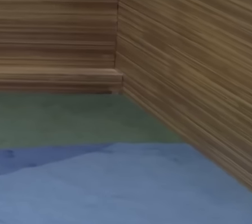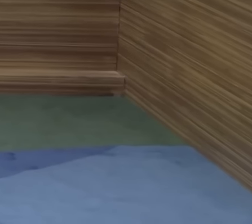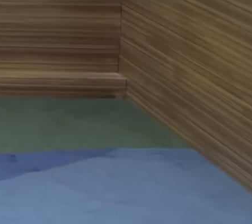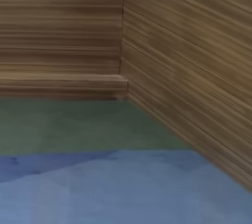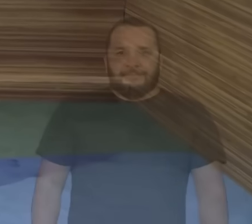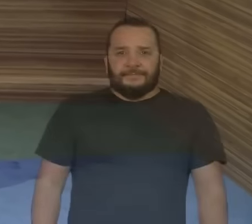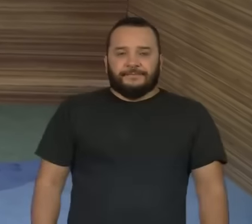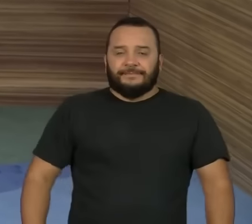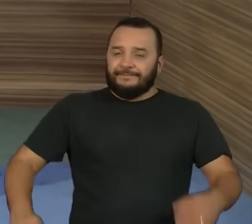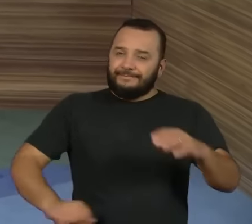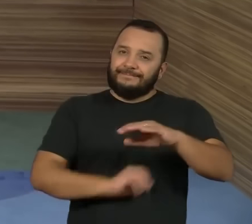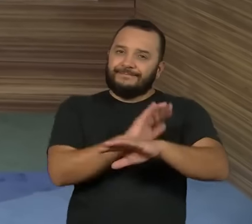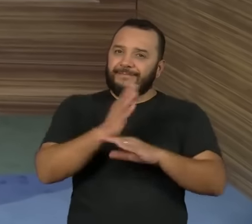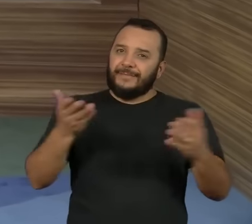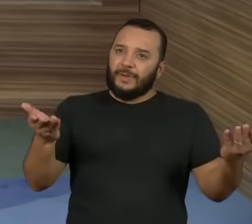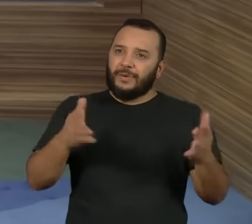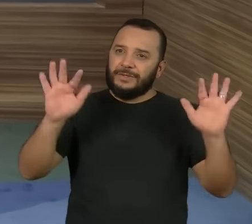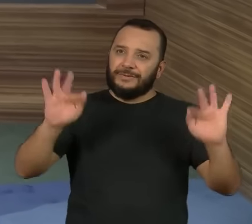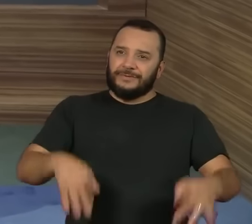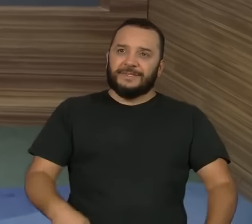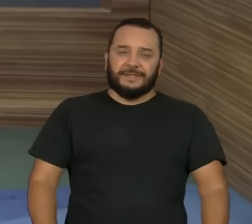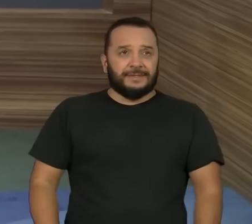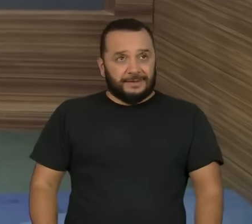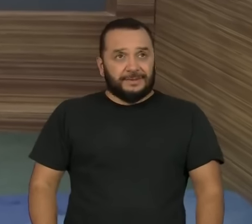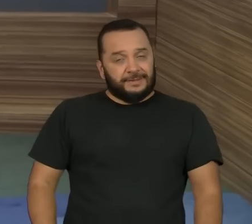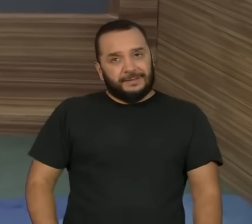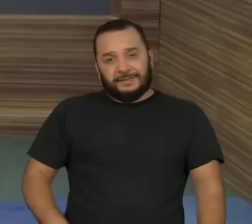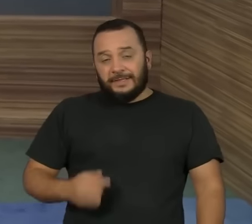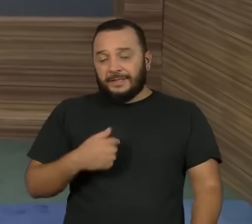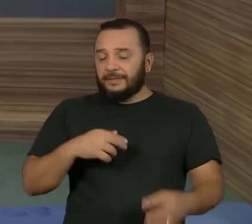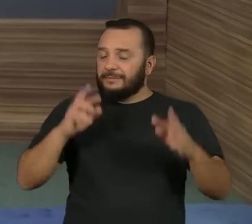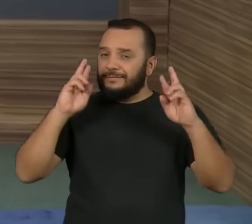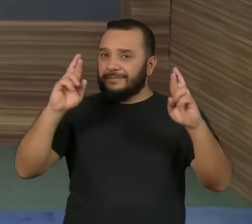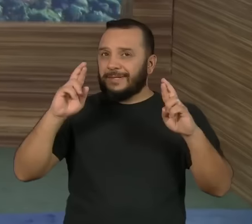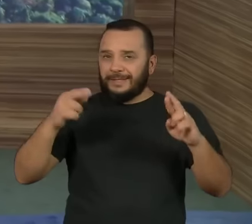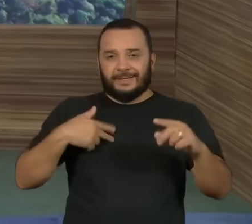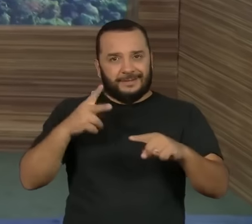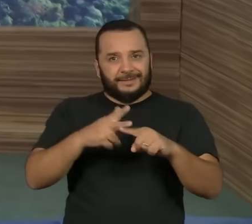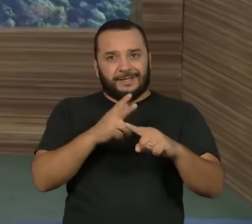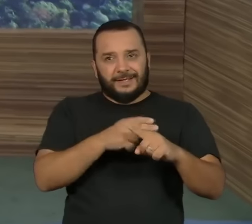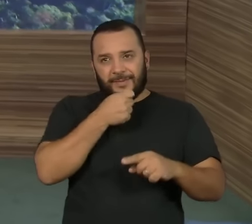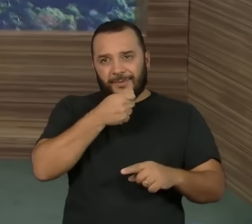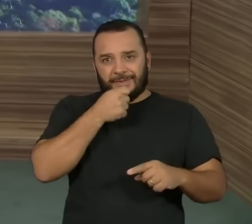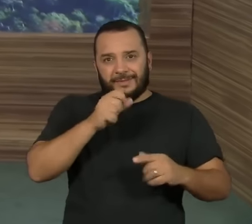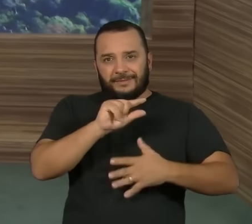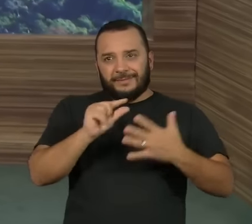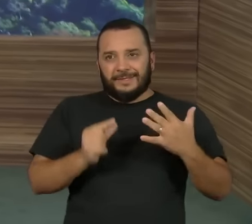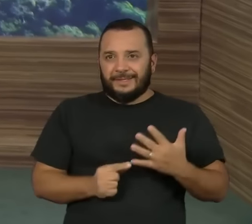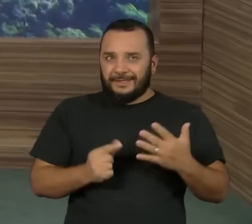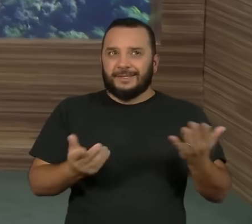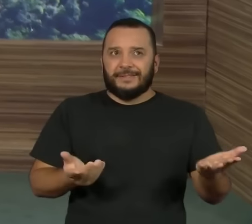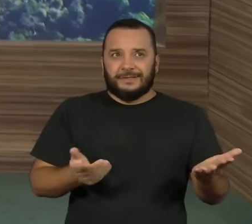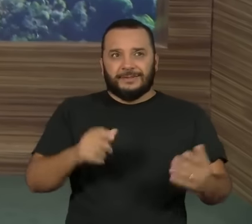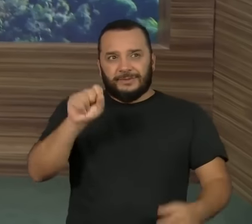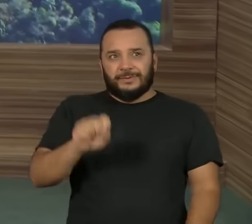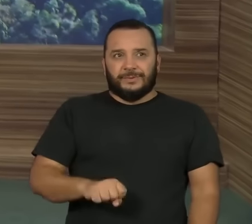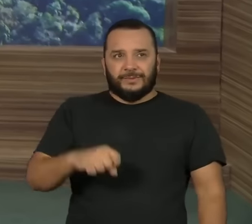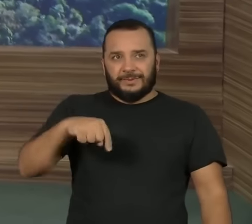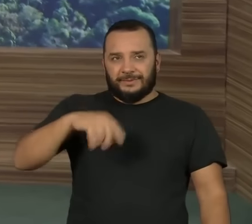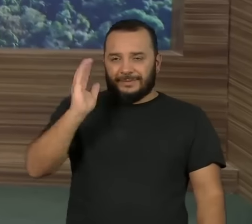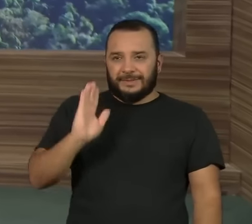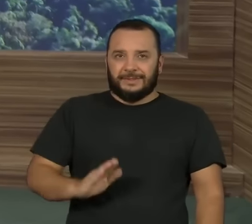O Repórter Eco de hoje fica por aqui. A gente espera que a série de reportagens sobre a Mata Atlântica no sul do Brasil